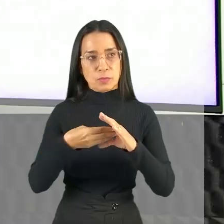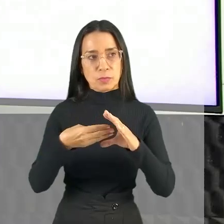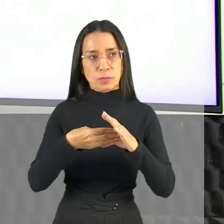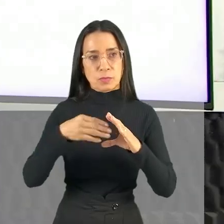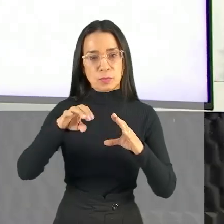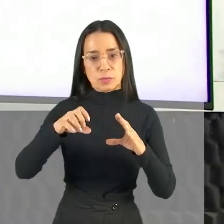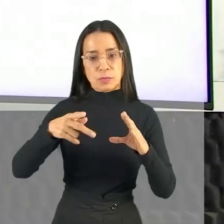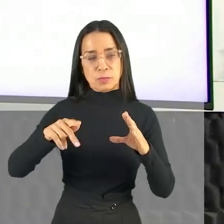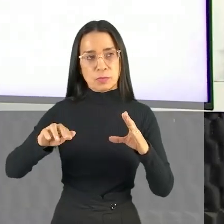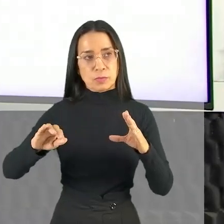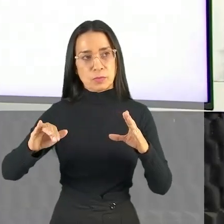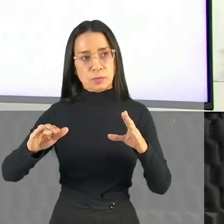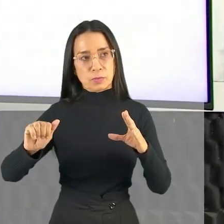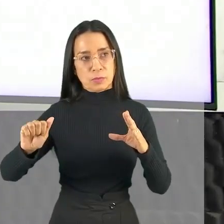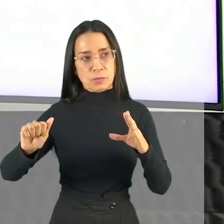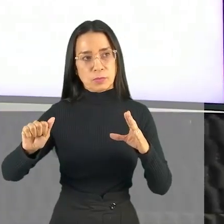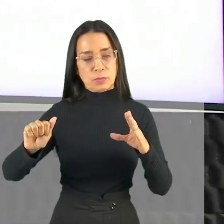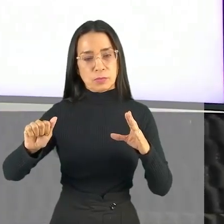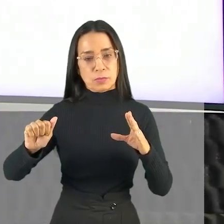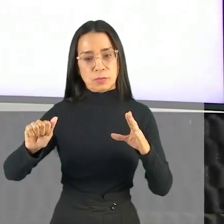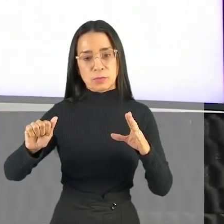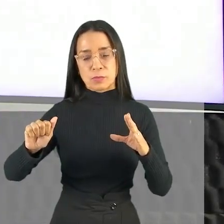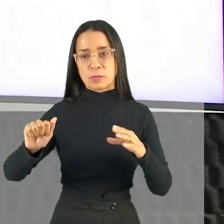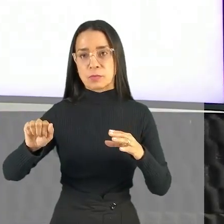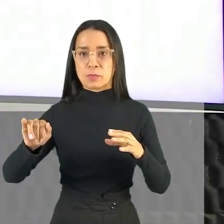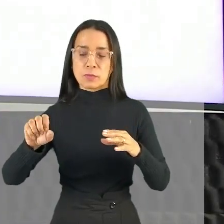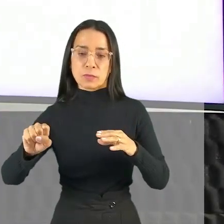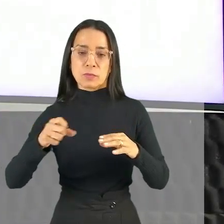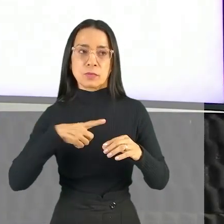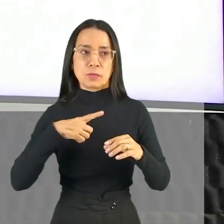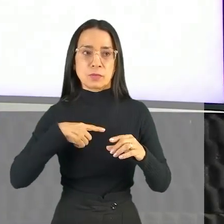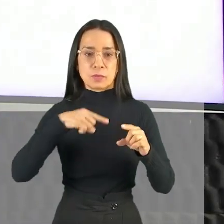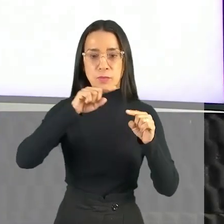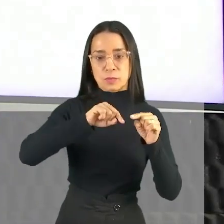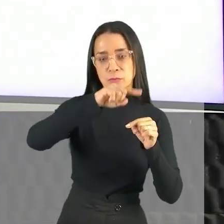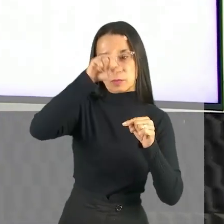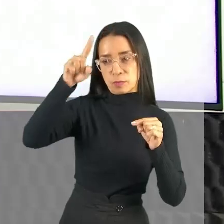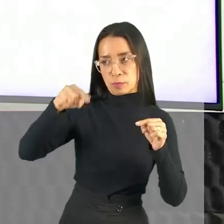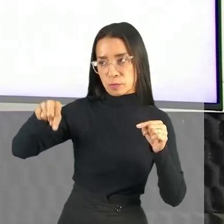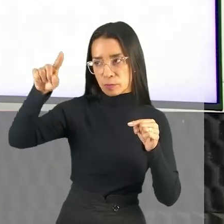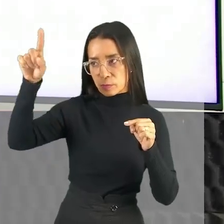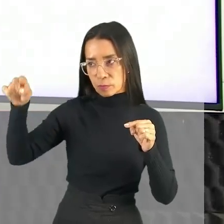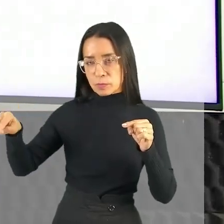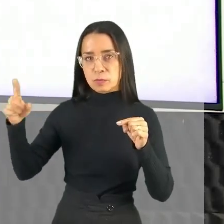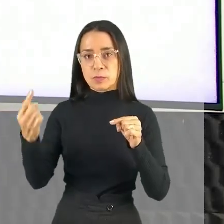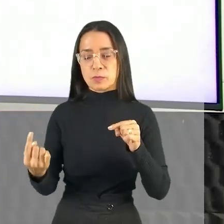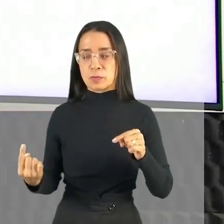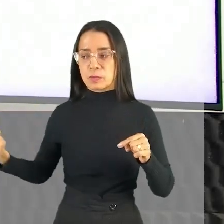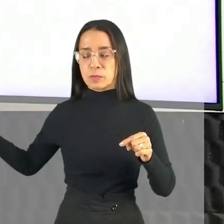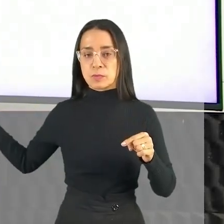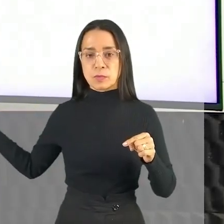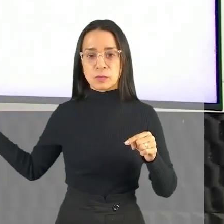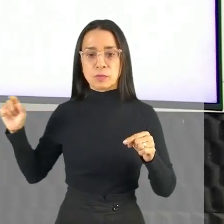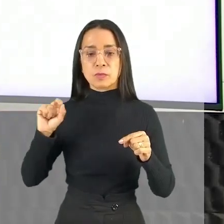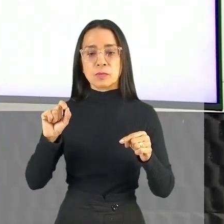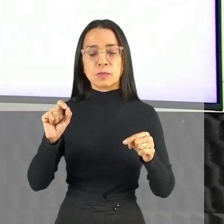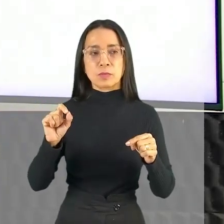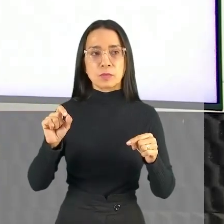do intestino, elas têm essas projeções. E nas projeções da célula,